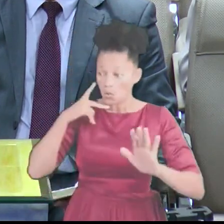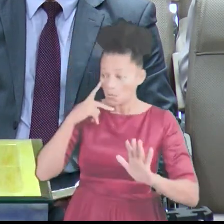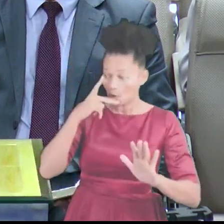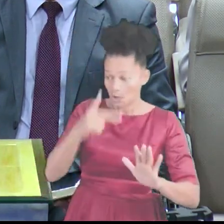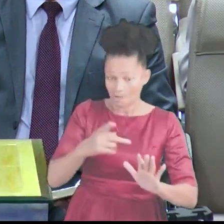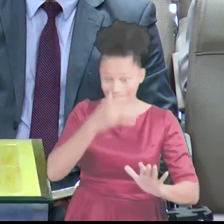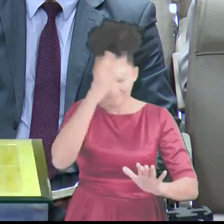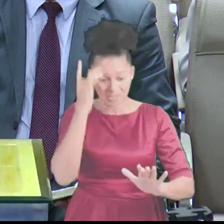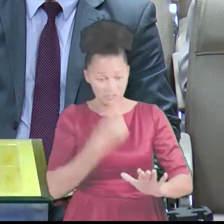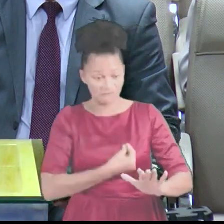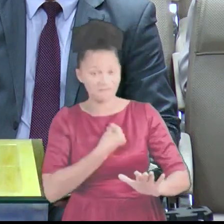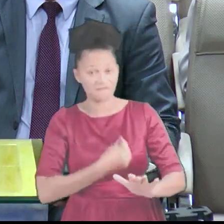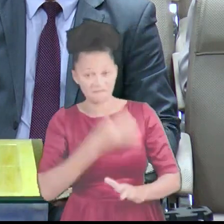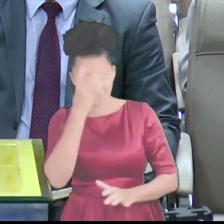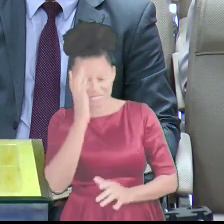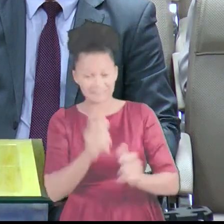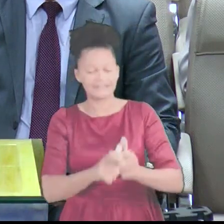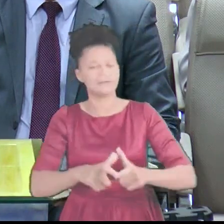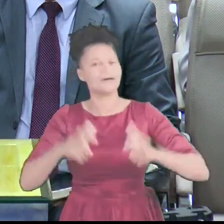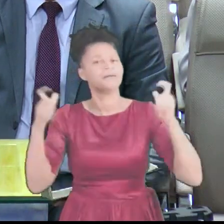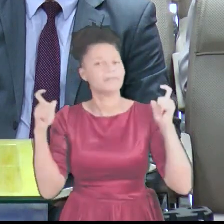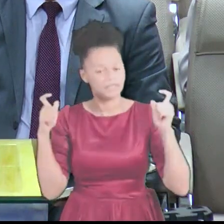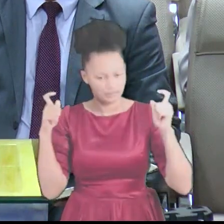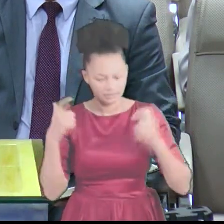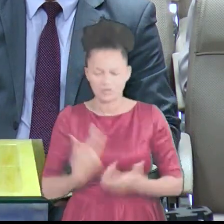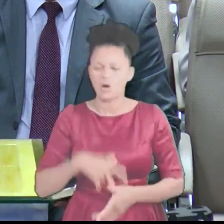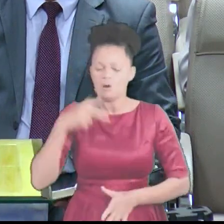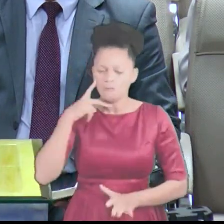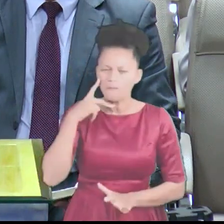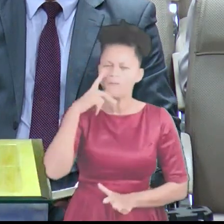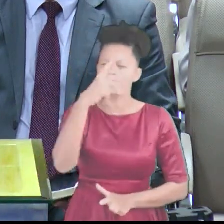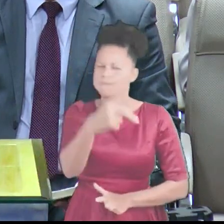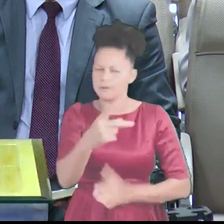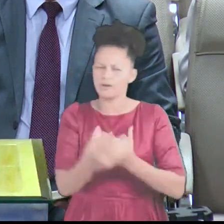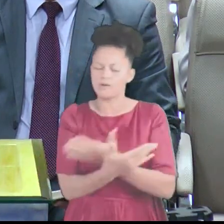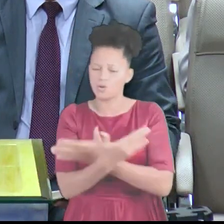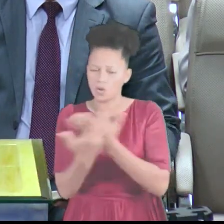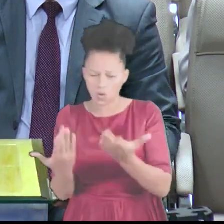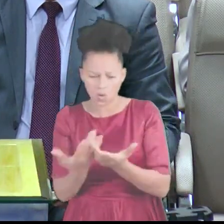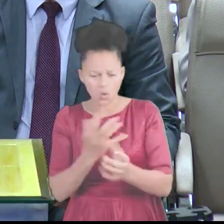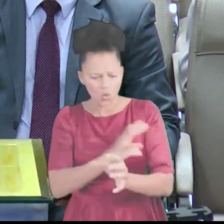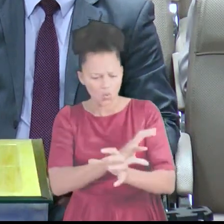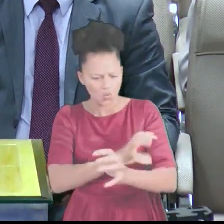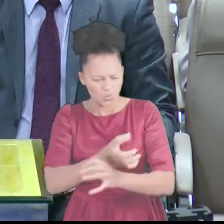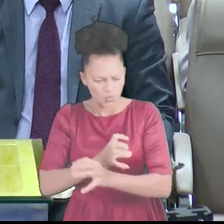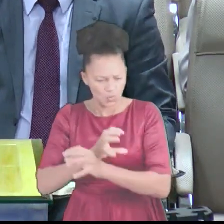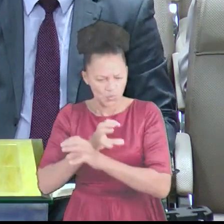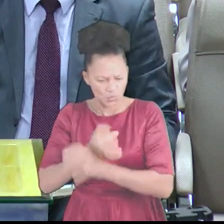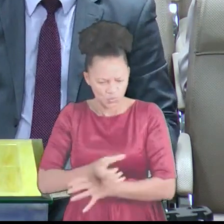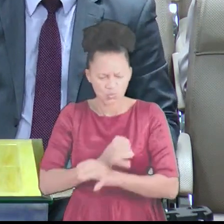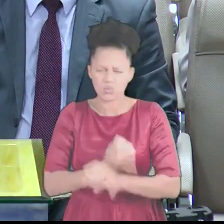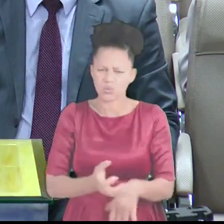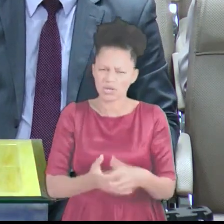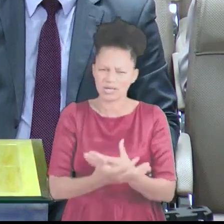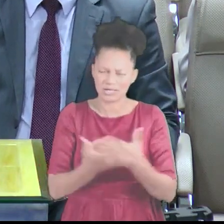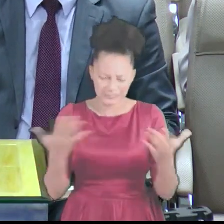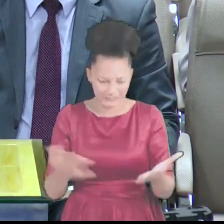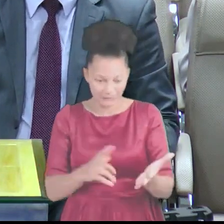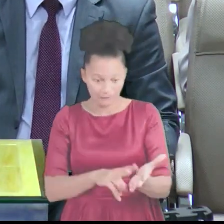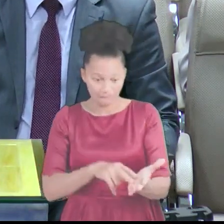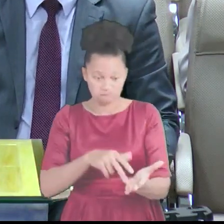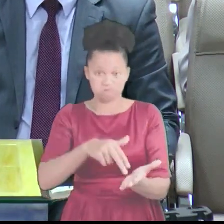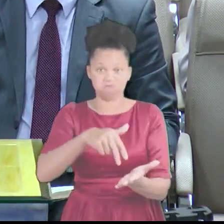Profetizar para vivo, tem muita gente profetizando. Eu quero ver você profetizar para osso seco e osso seco